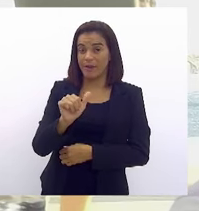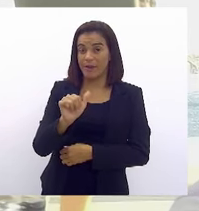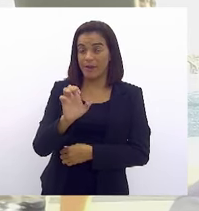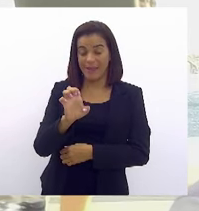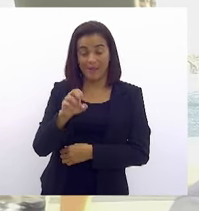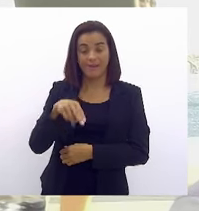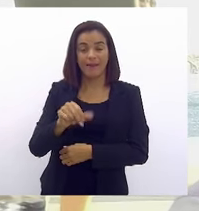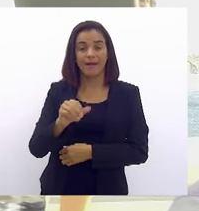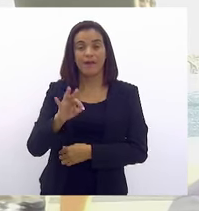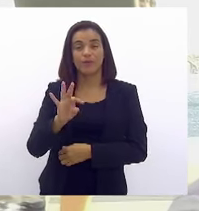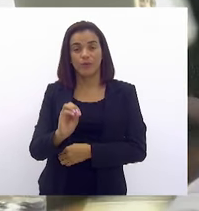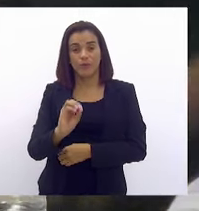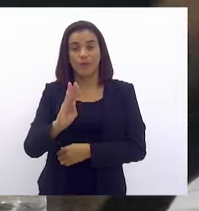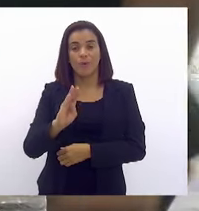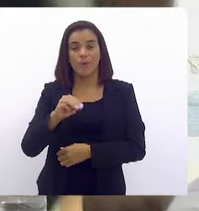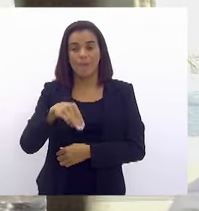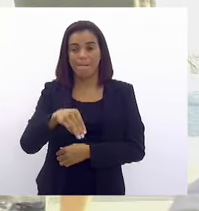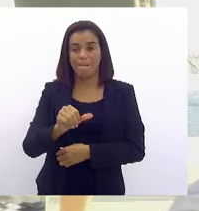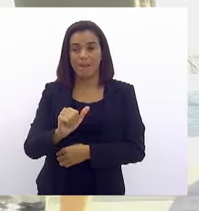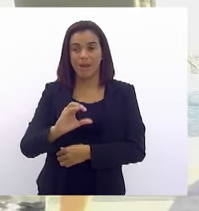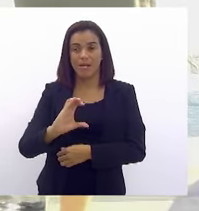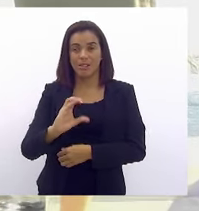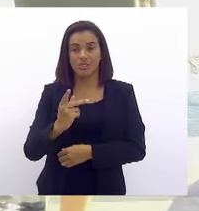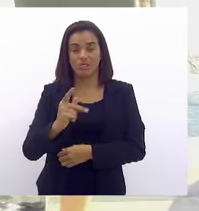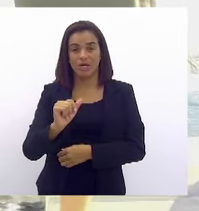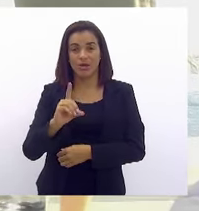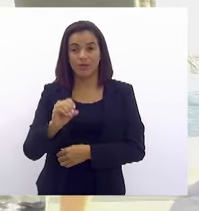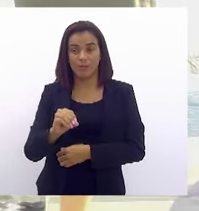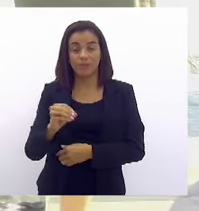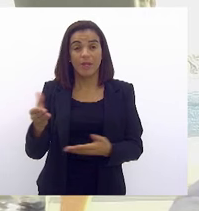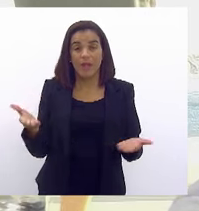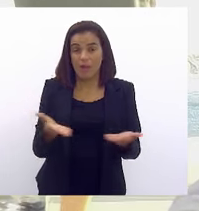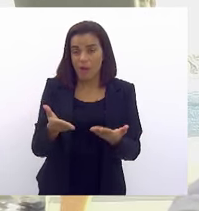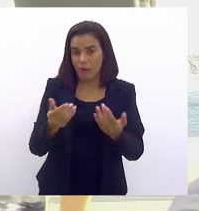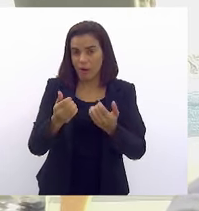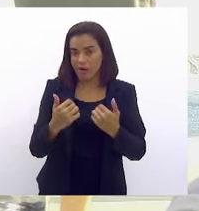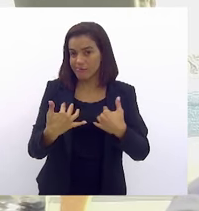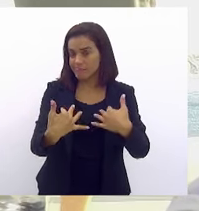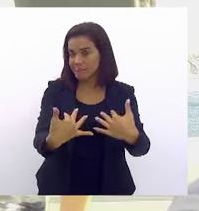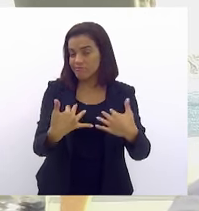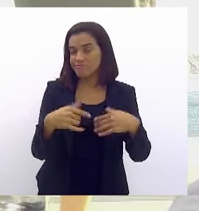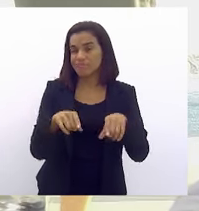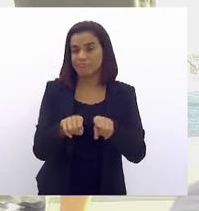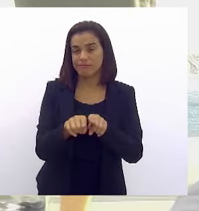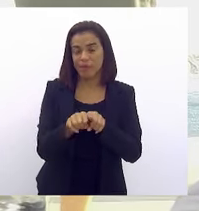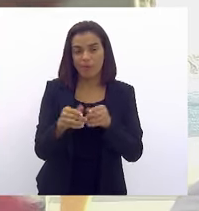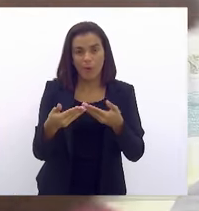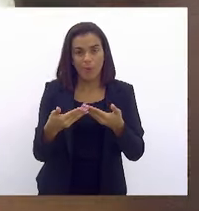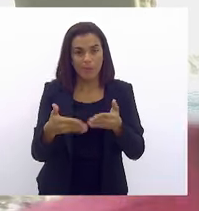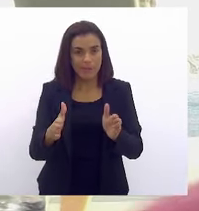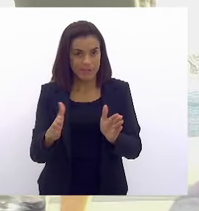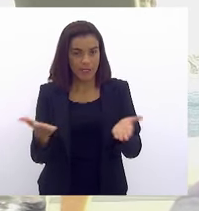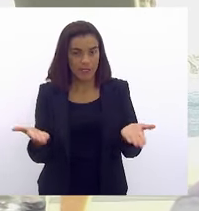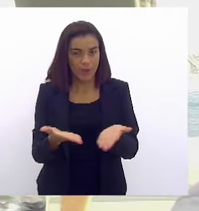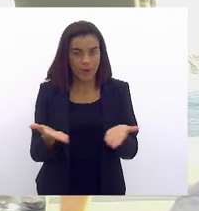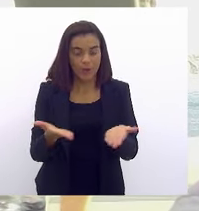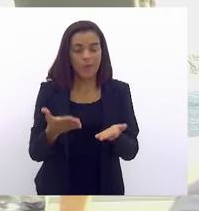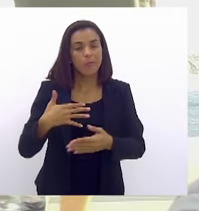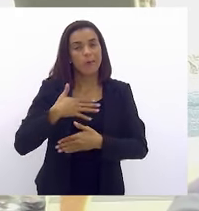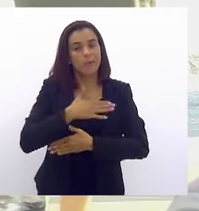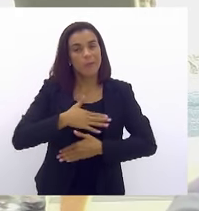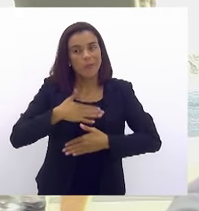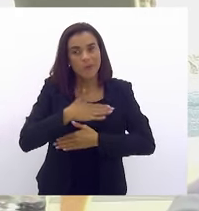ali, foi muito proveitosa e creio que essa aqui vai ser também. Então, vamos dar início aqui. Eu gostaria